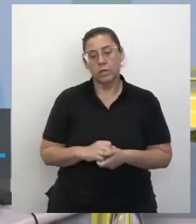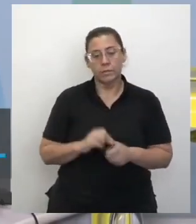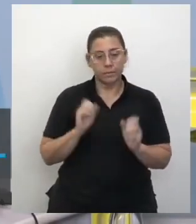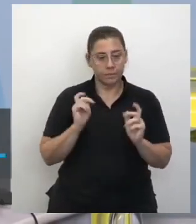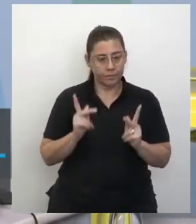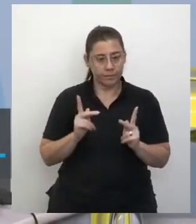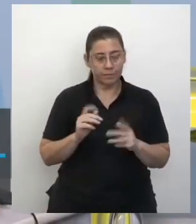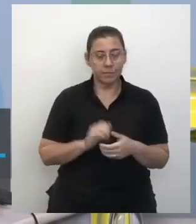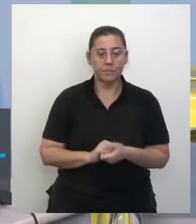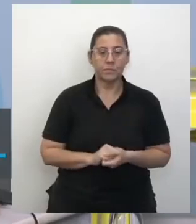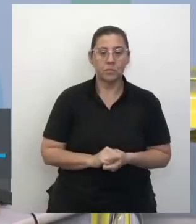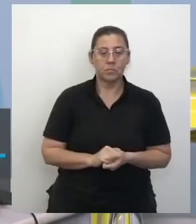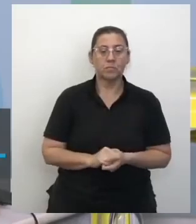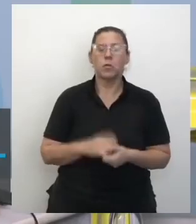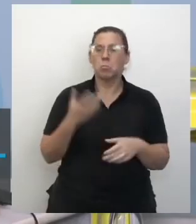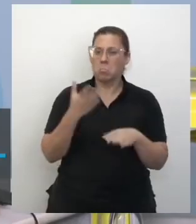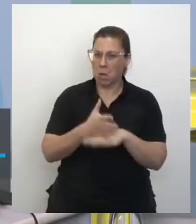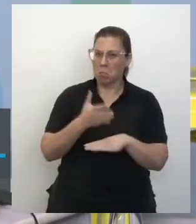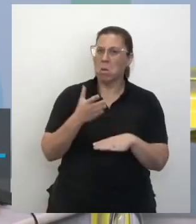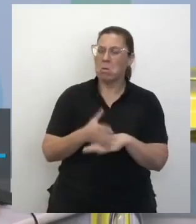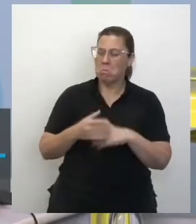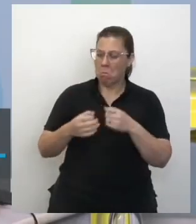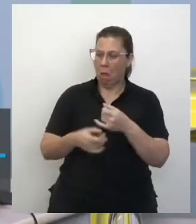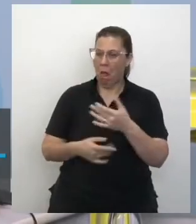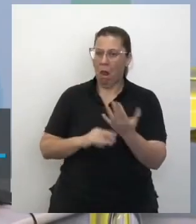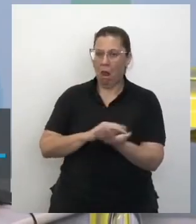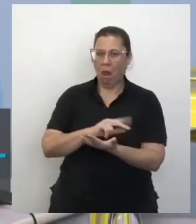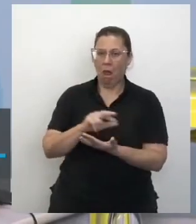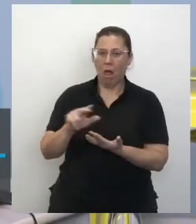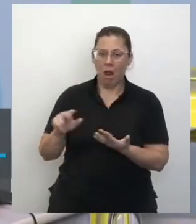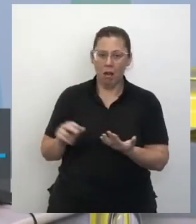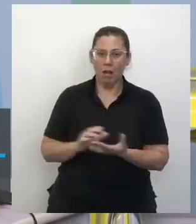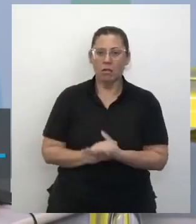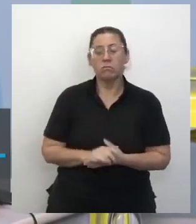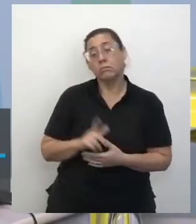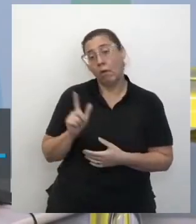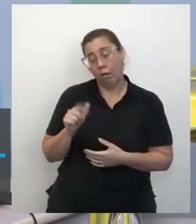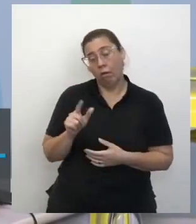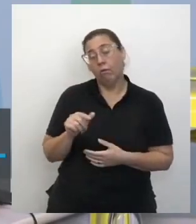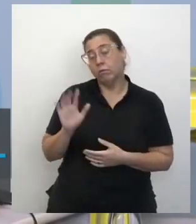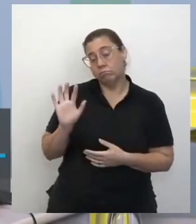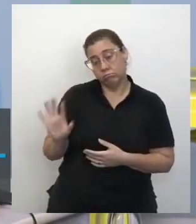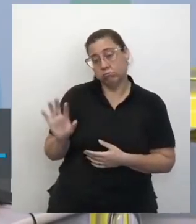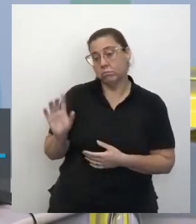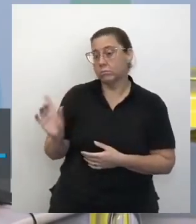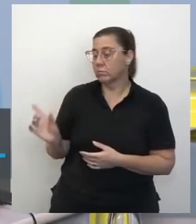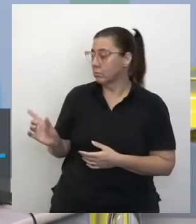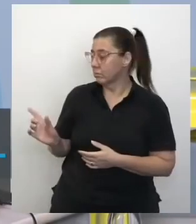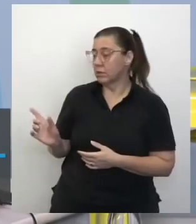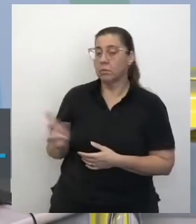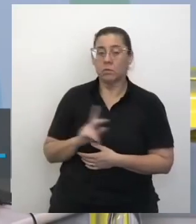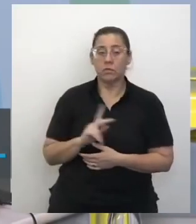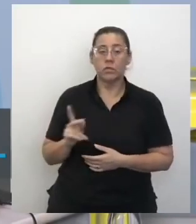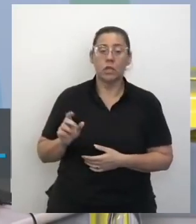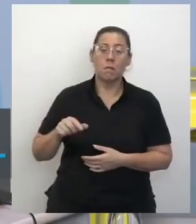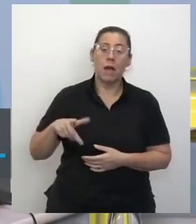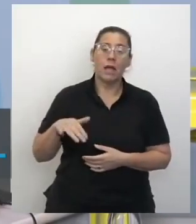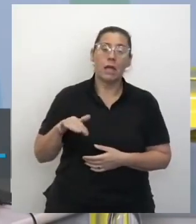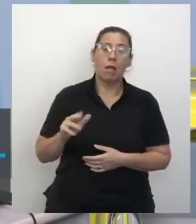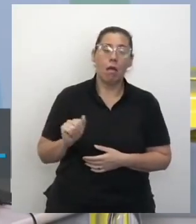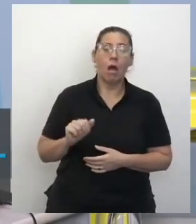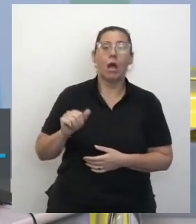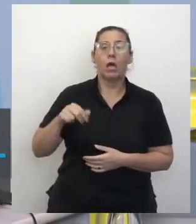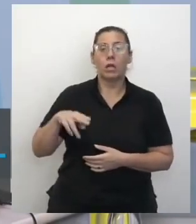Então, muita participação nesse sentido aqui. De maneira geral, é isso aqui, ó. Professora Mariângela,